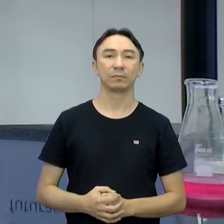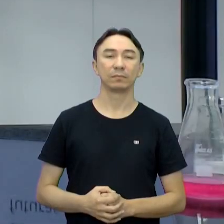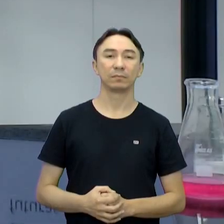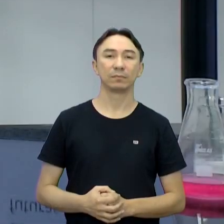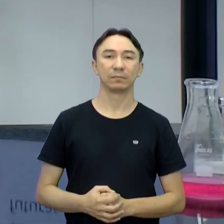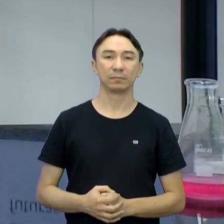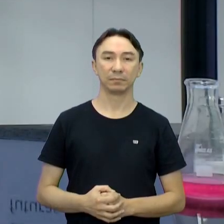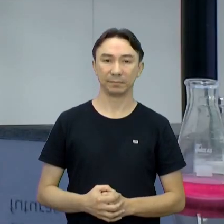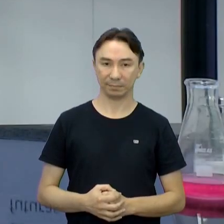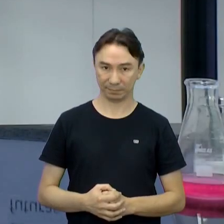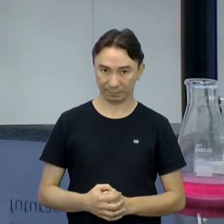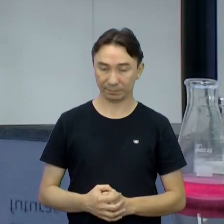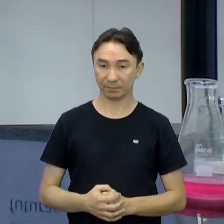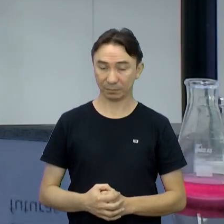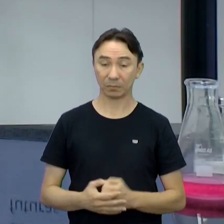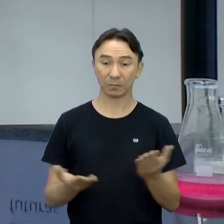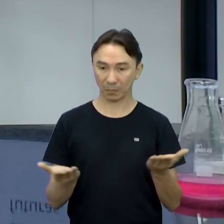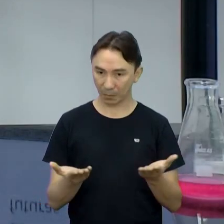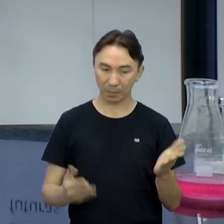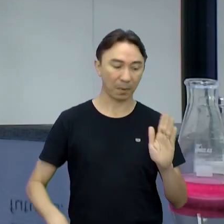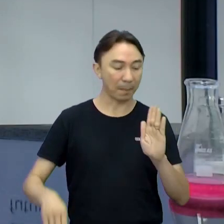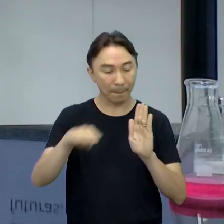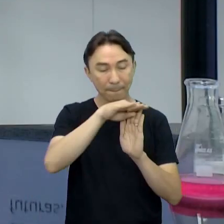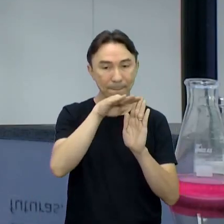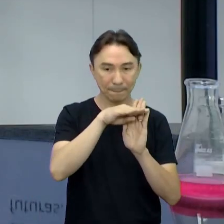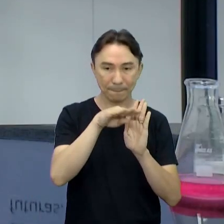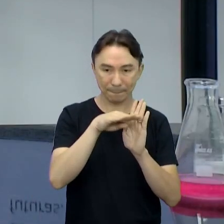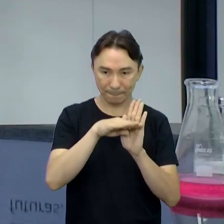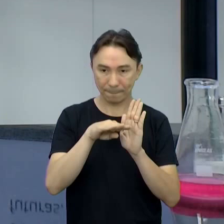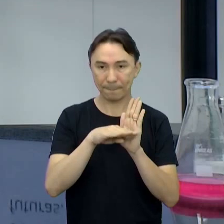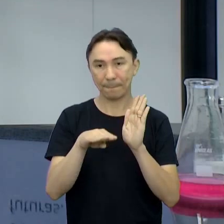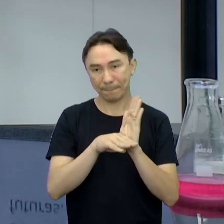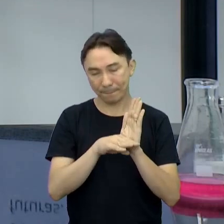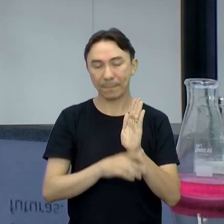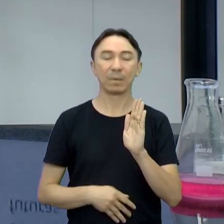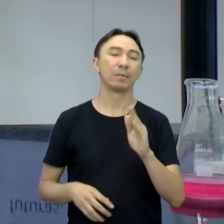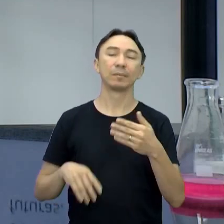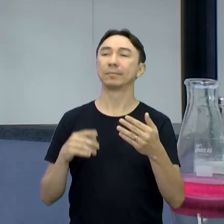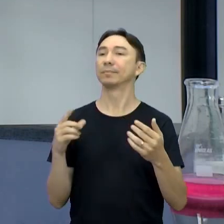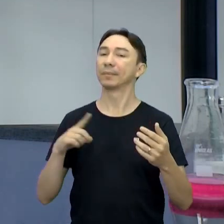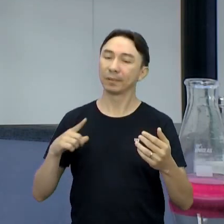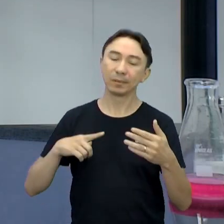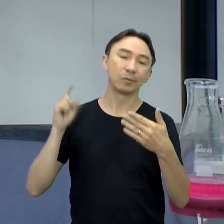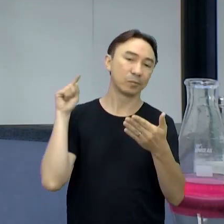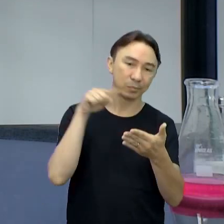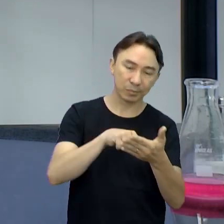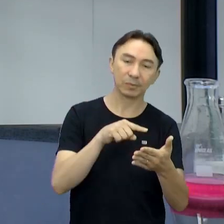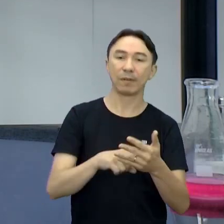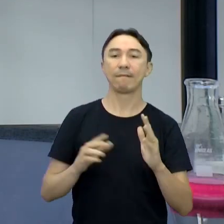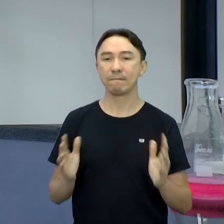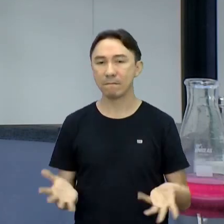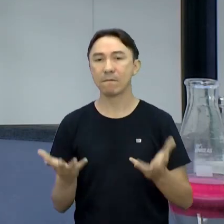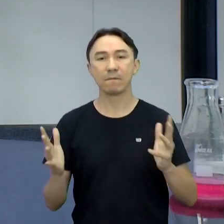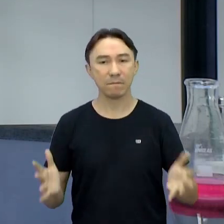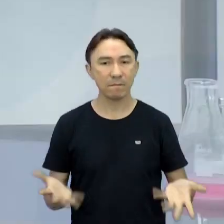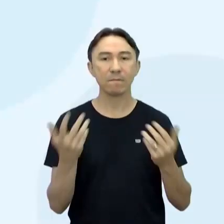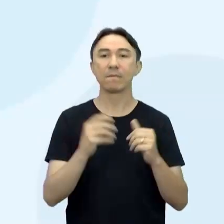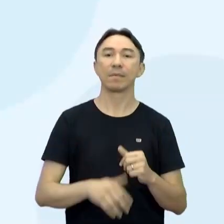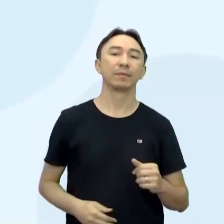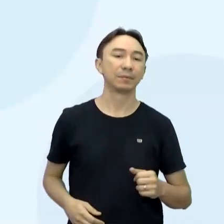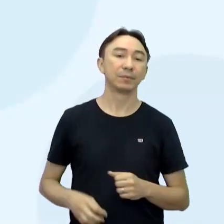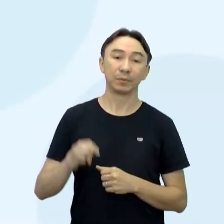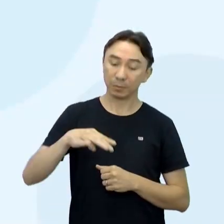O percurso da pauta de hoje tem os objetivos, a sensibilização, o mapa,